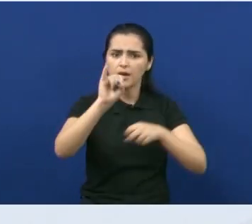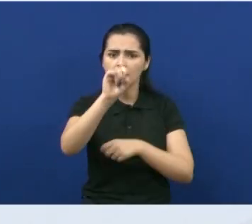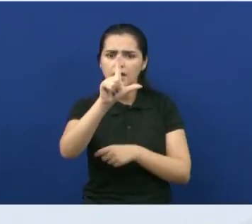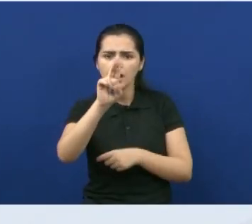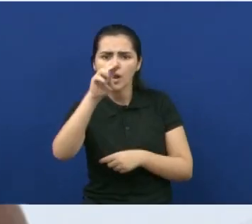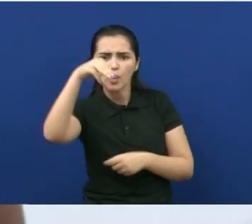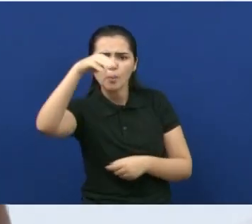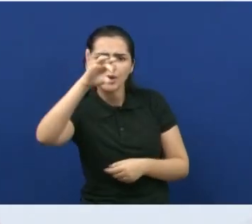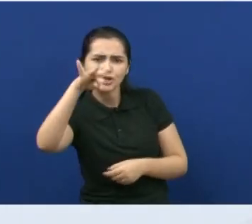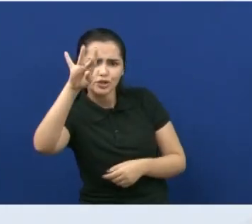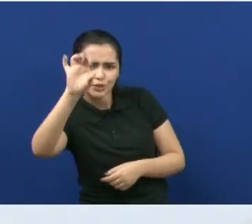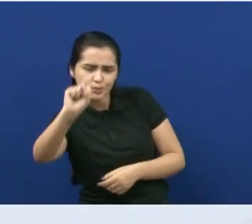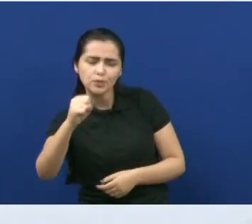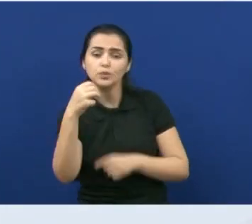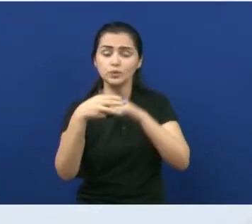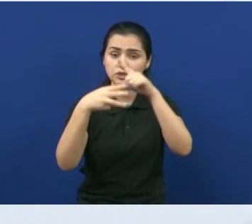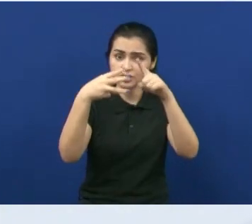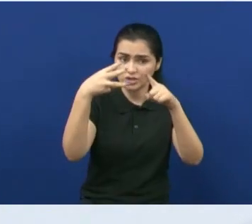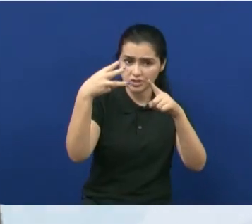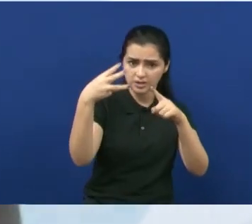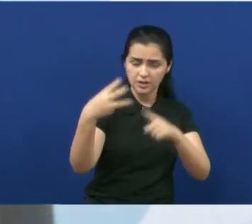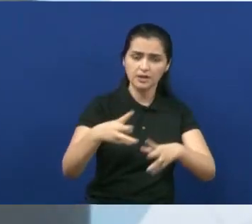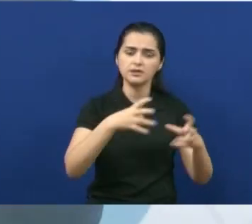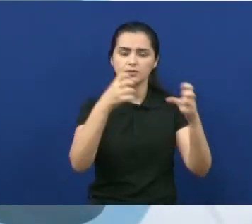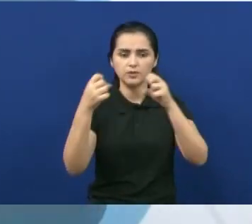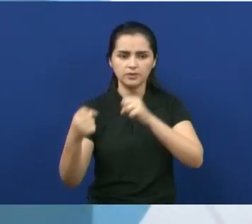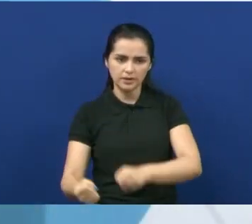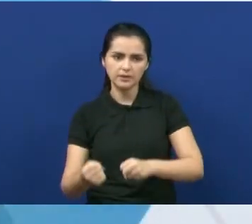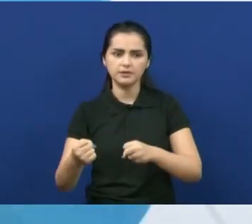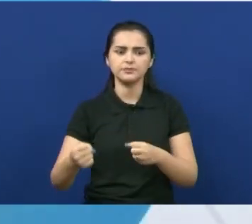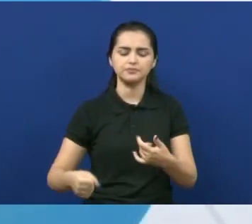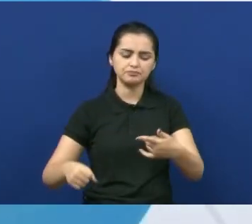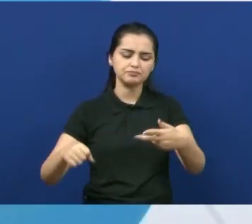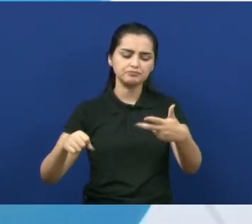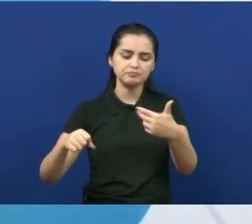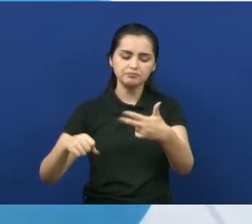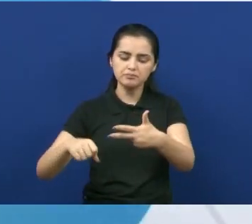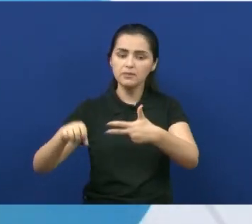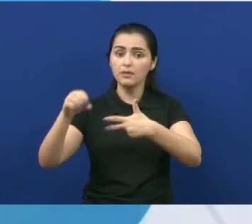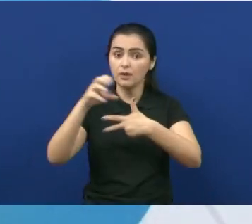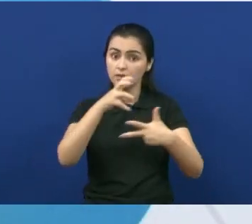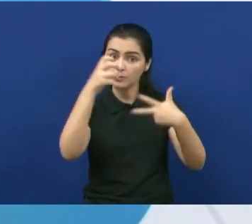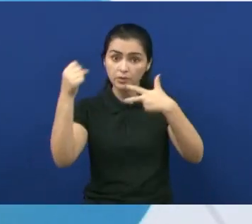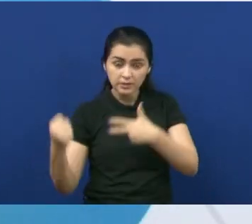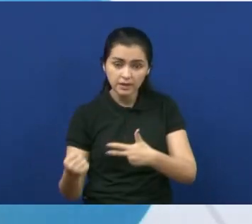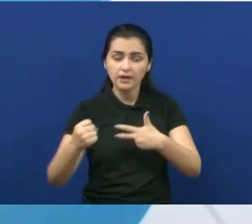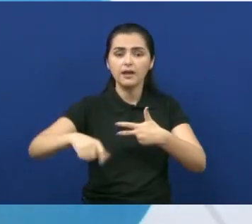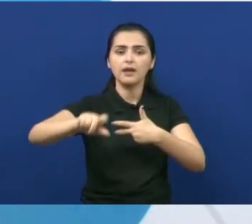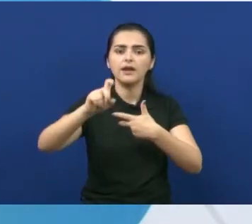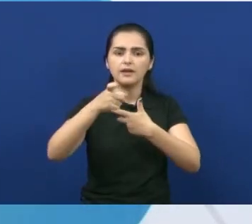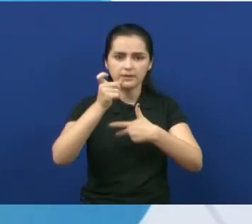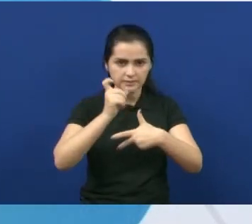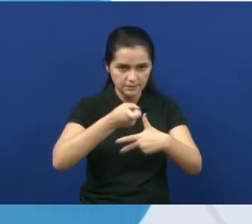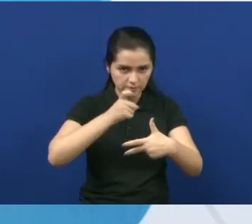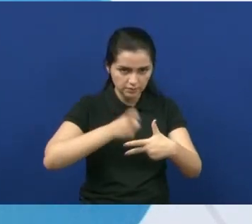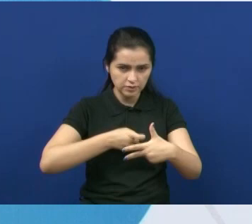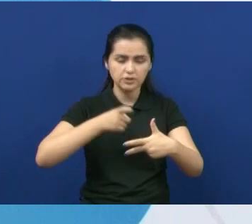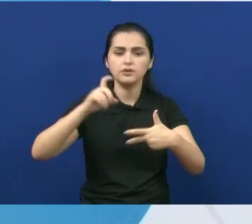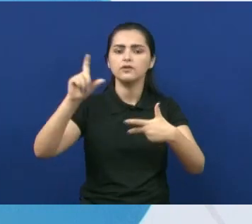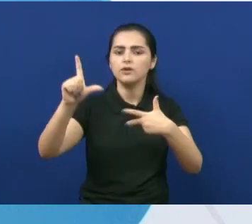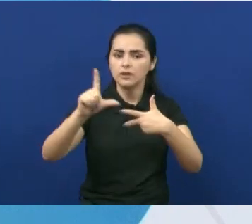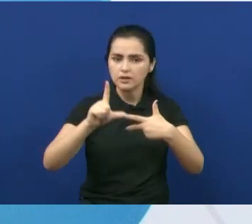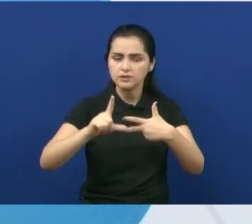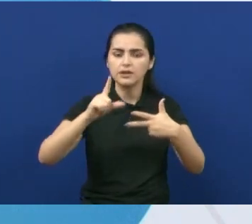iluminismo, que é a questão dos 3 poderes. Quais são os 3 poderes? Poder executivo, poder legislativo e poder